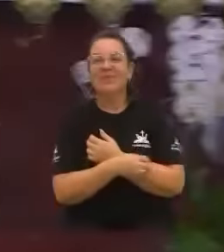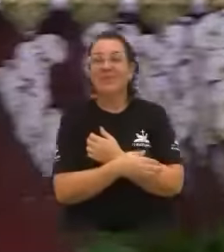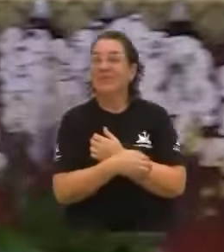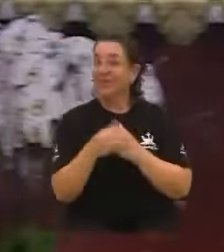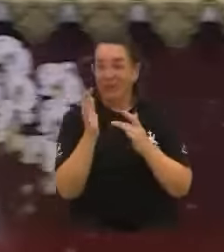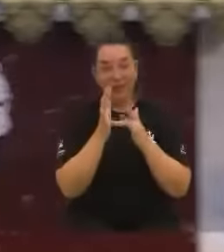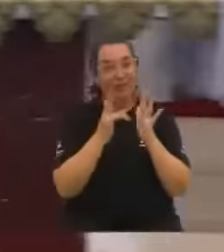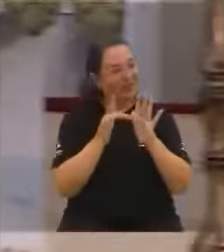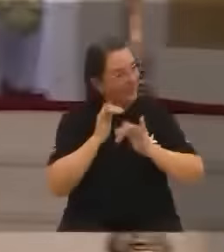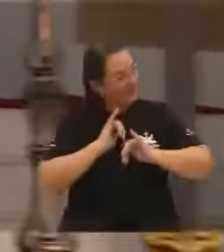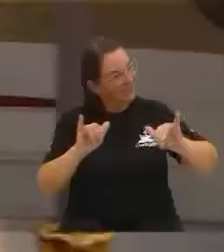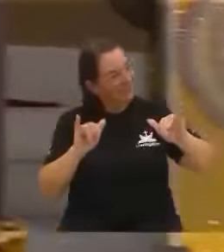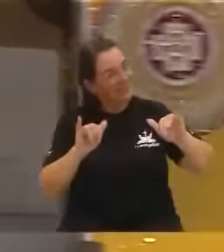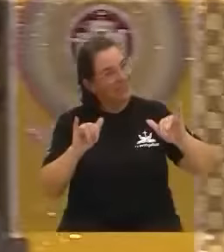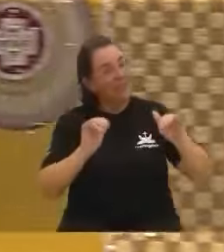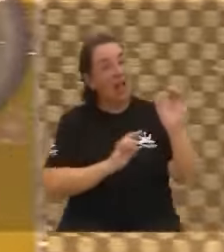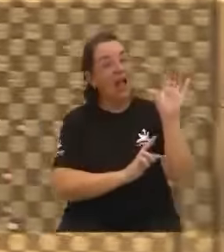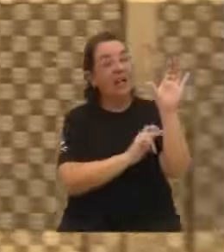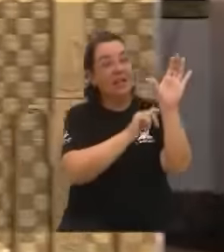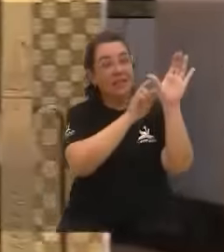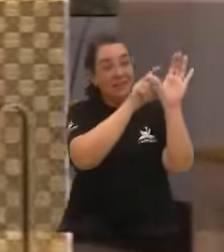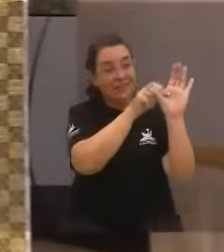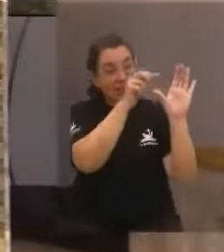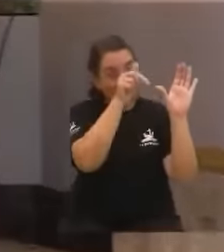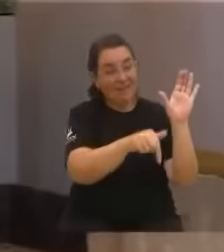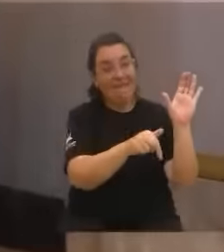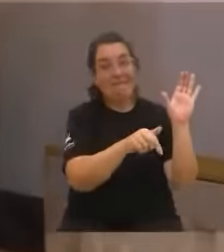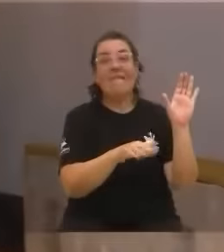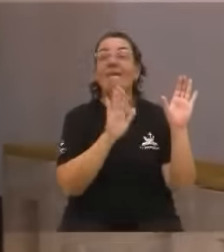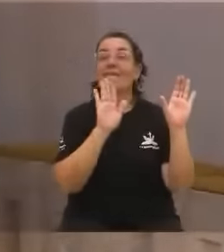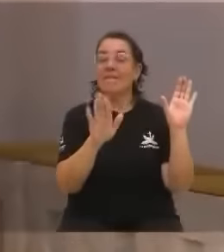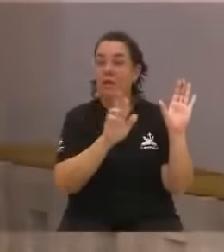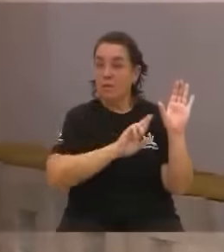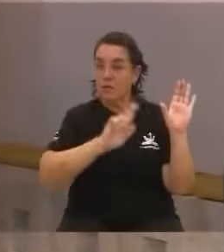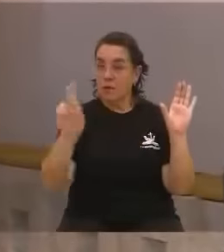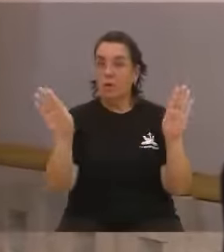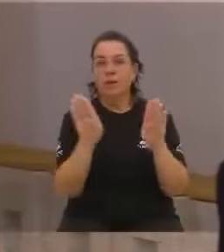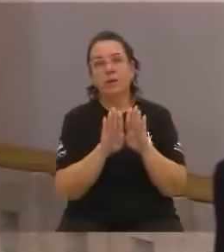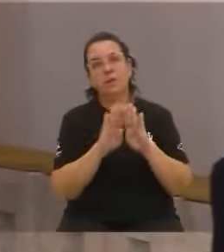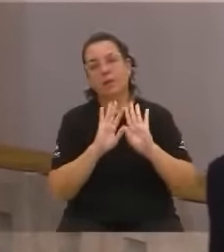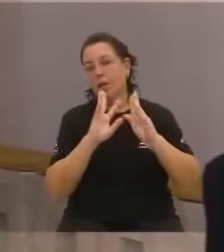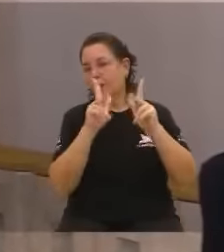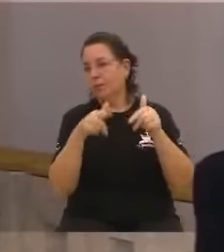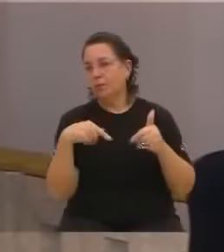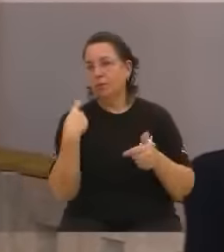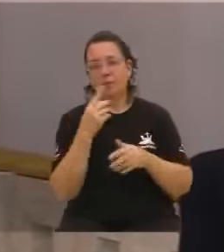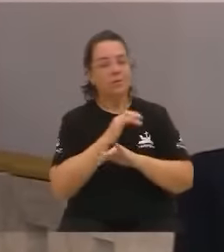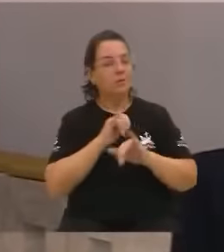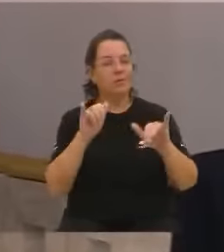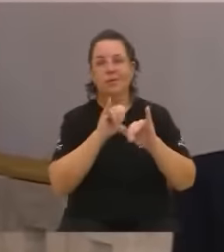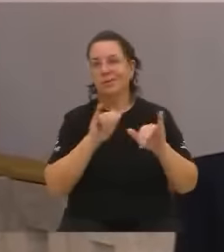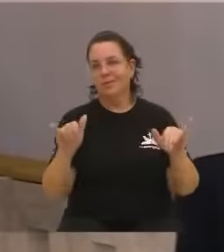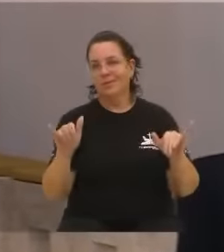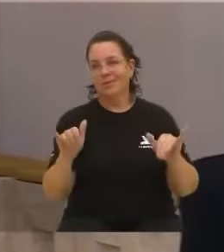Jesus a Zaqueu, e diz o Senhor a todos nós.